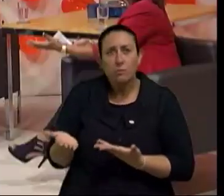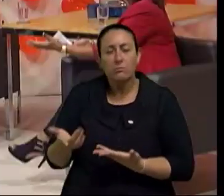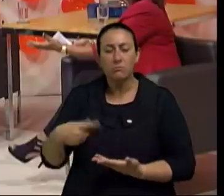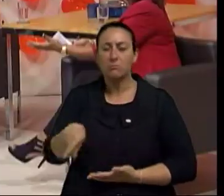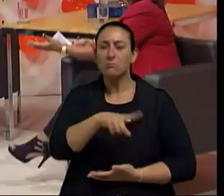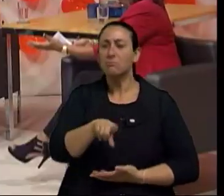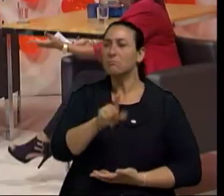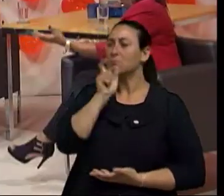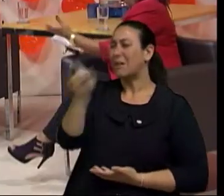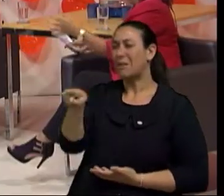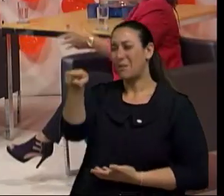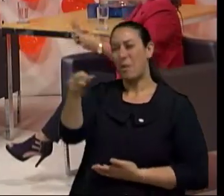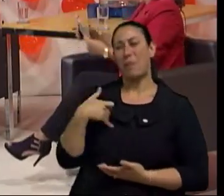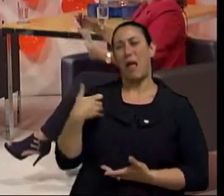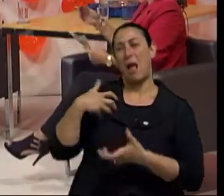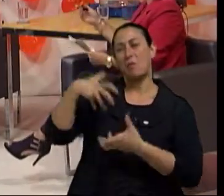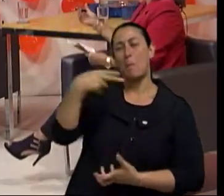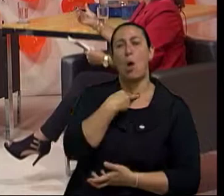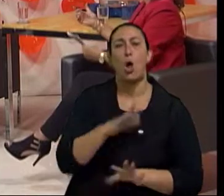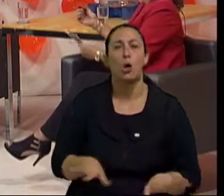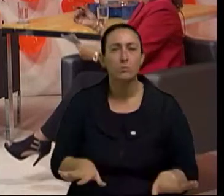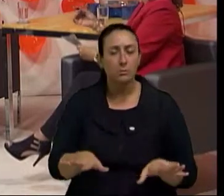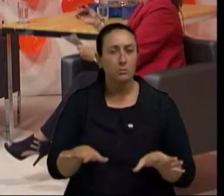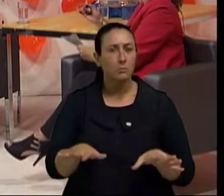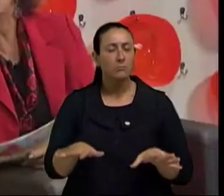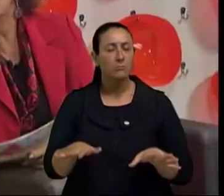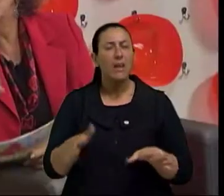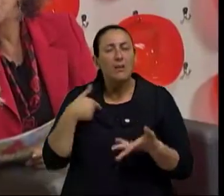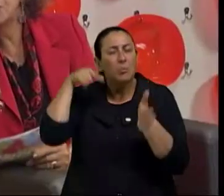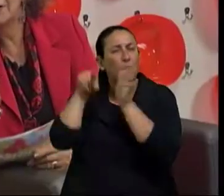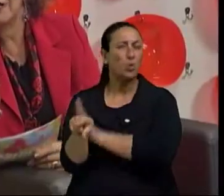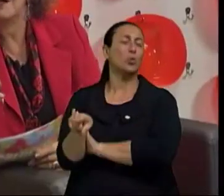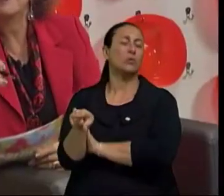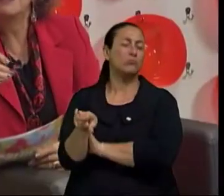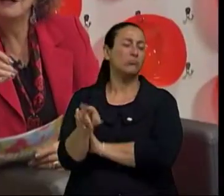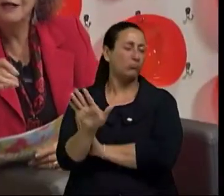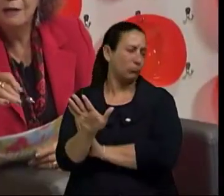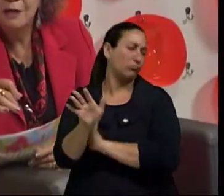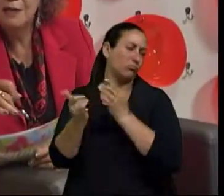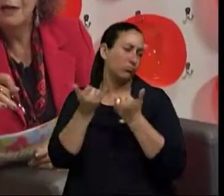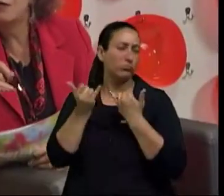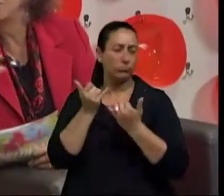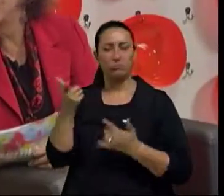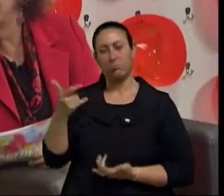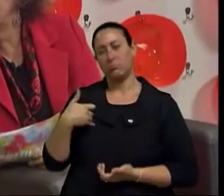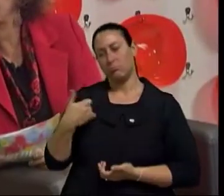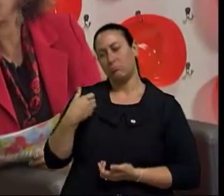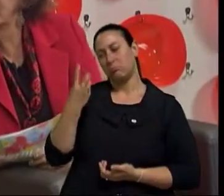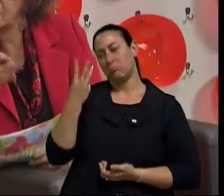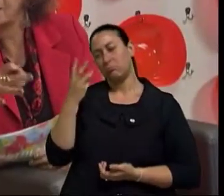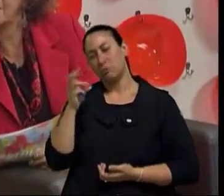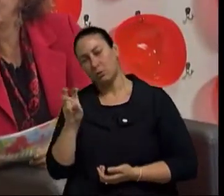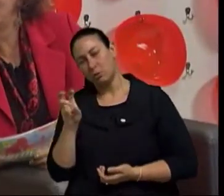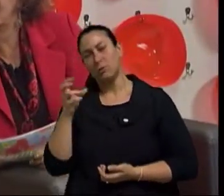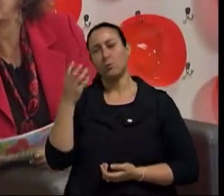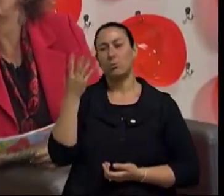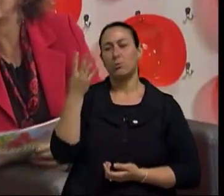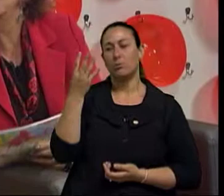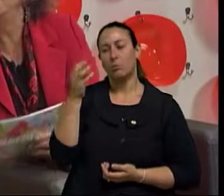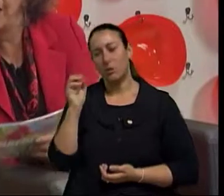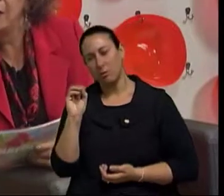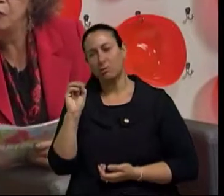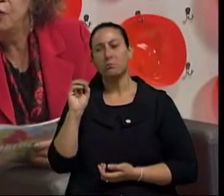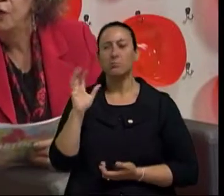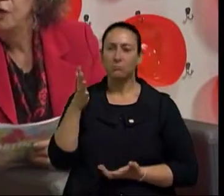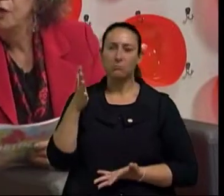dizendo para aquele idoso, né? E aí eu lhe faço a pergunta, uma pessoa que hoje tem entre 35, 40, entre 30 e 40,